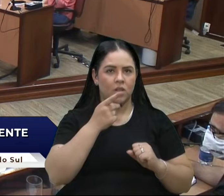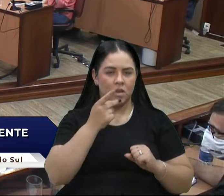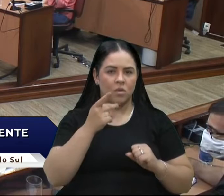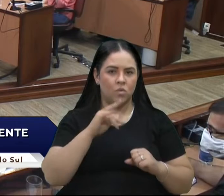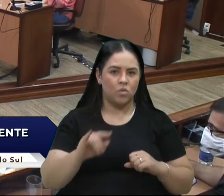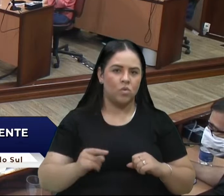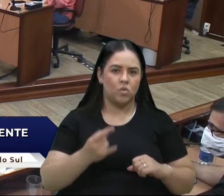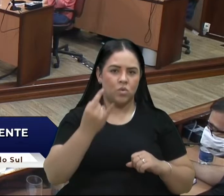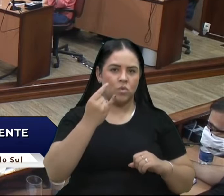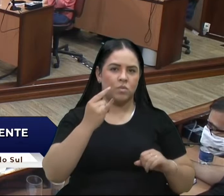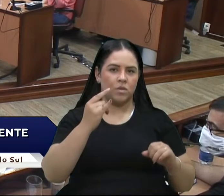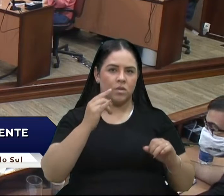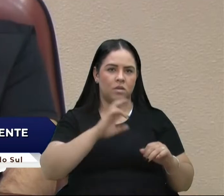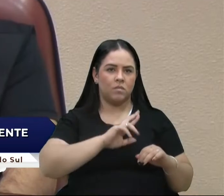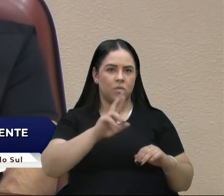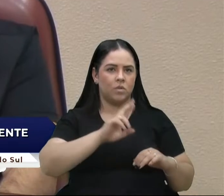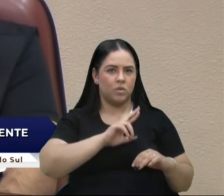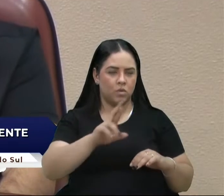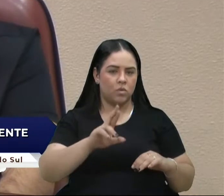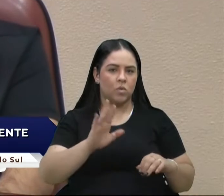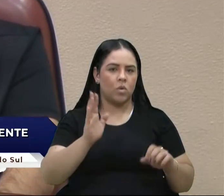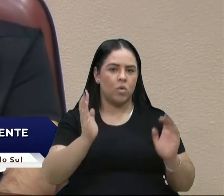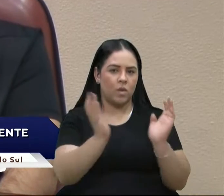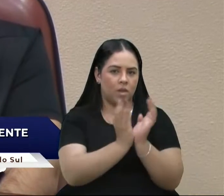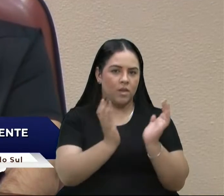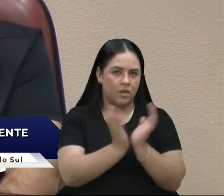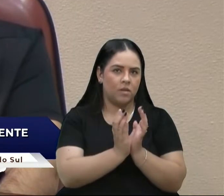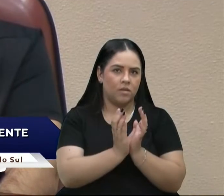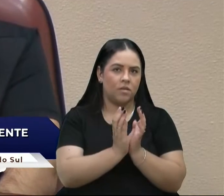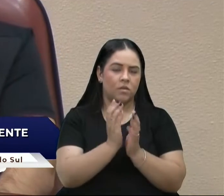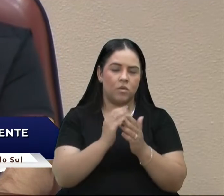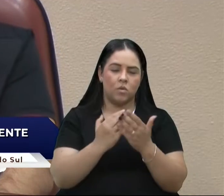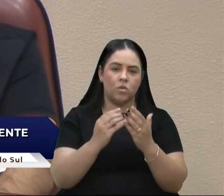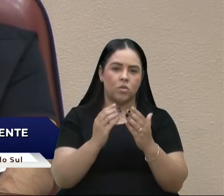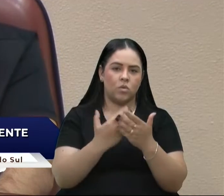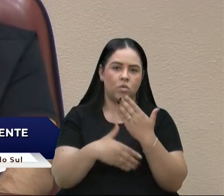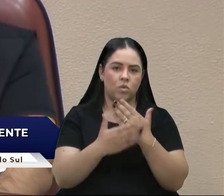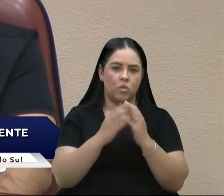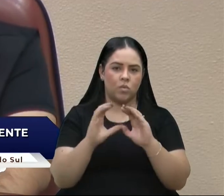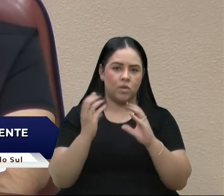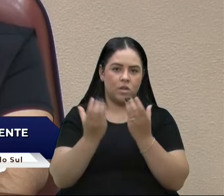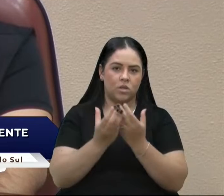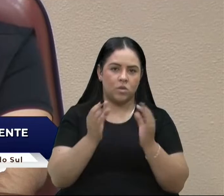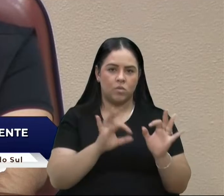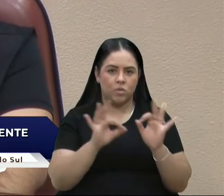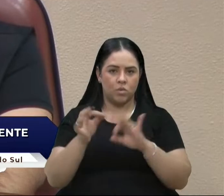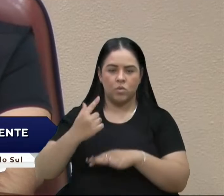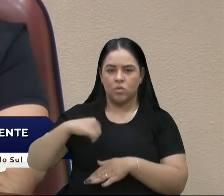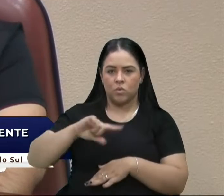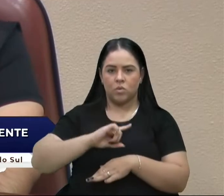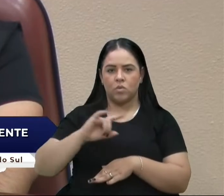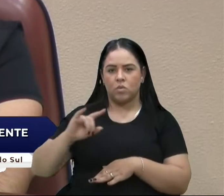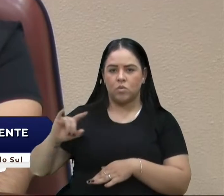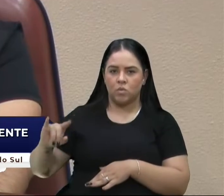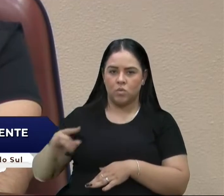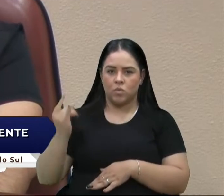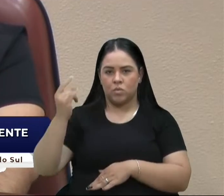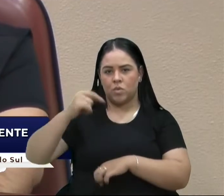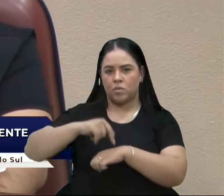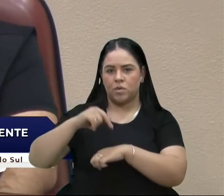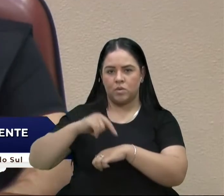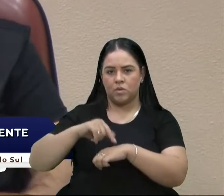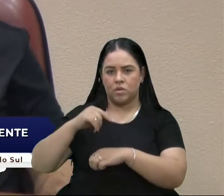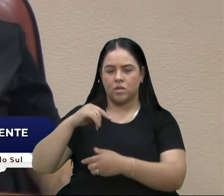dos questionamentos aqui dos colegas, né? E para a comunidade também que está nos acompanhando, né? Um encerramento por parte da Secretaria de